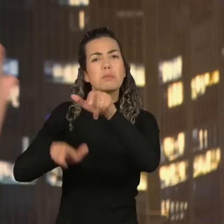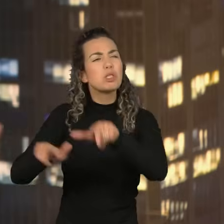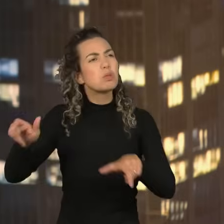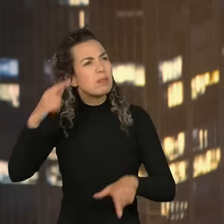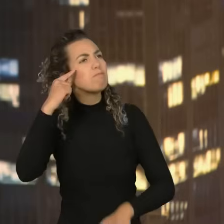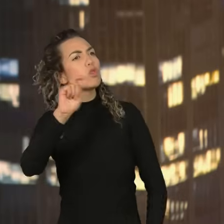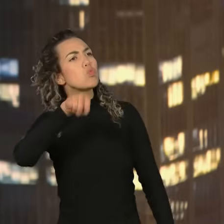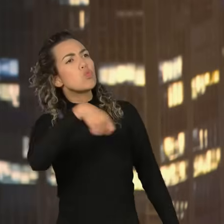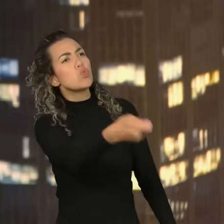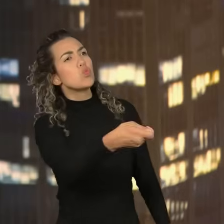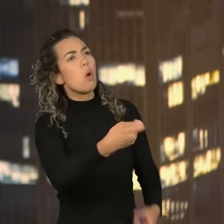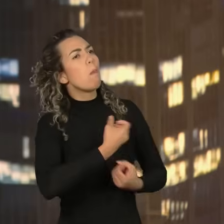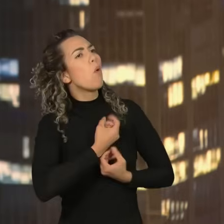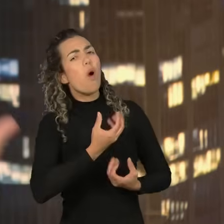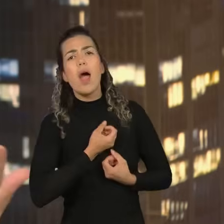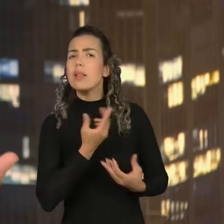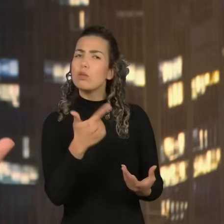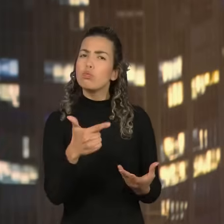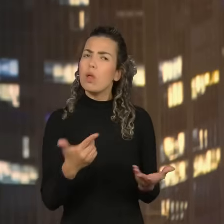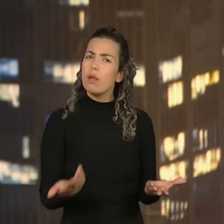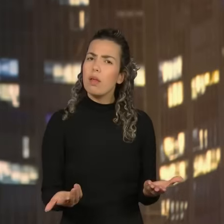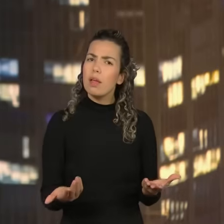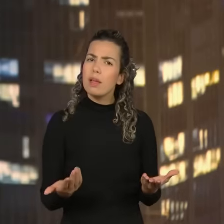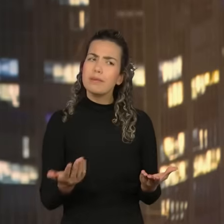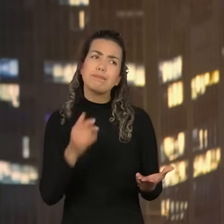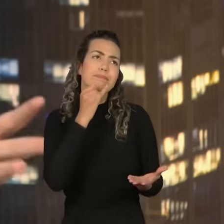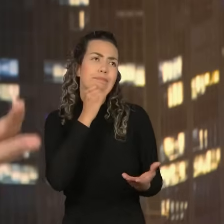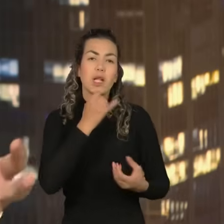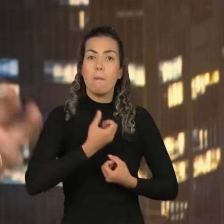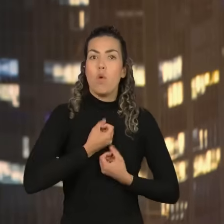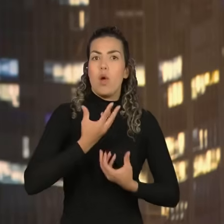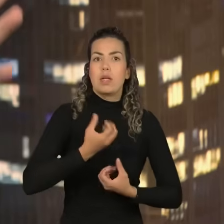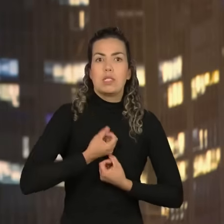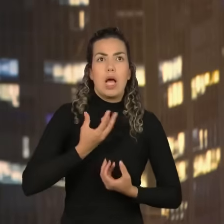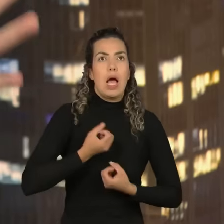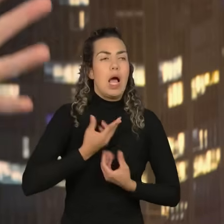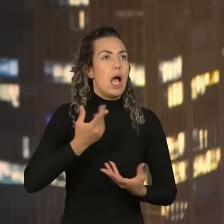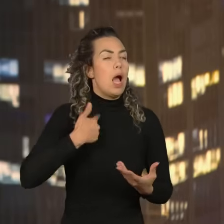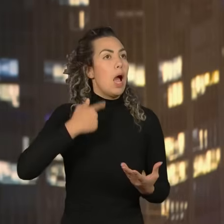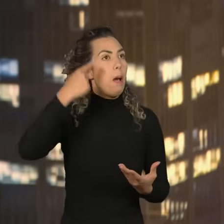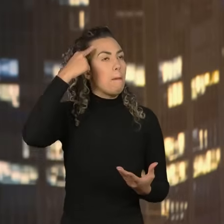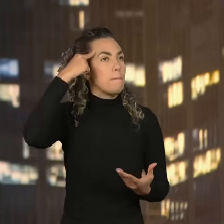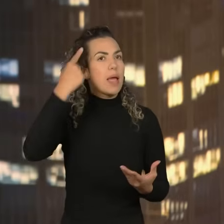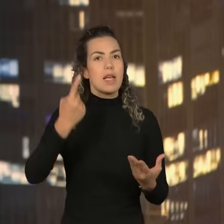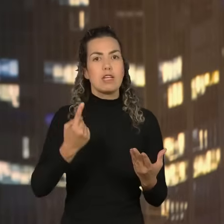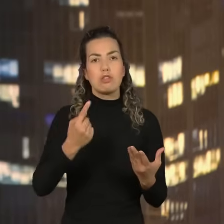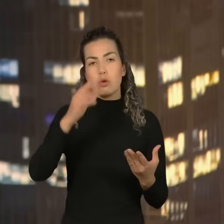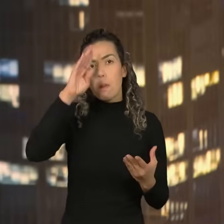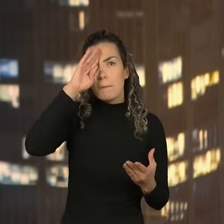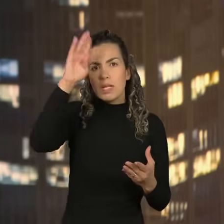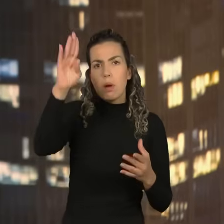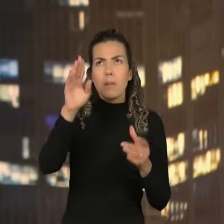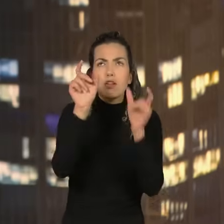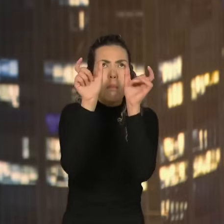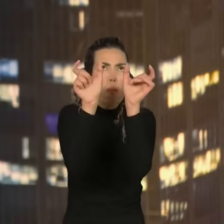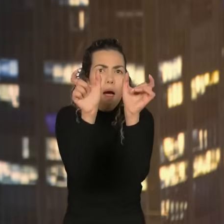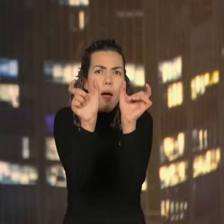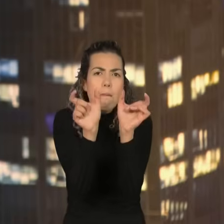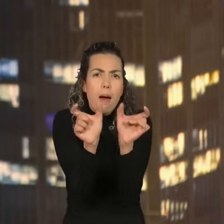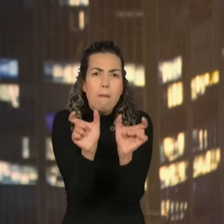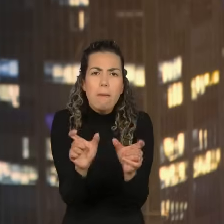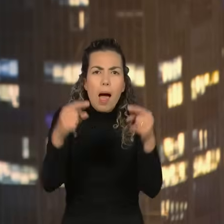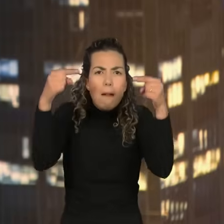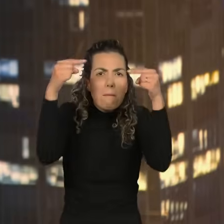crítica literária, né? Muitas vezes, quando se pensa em poesia, pensa em rima, em sílabas muito contadinhas, né?